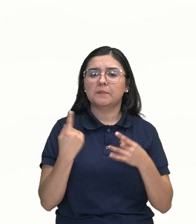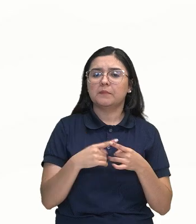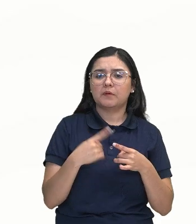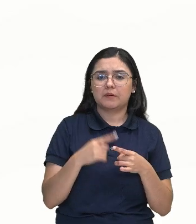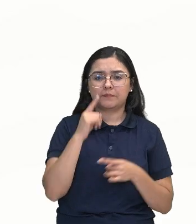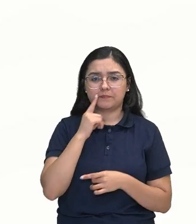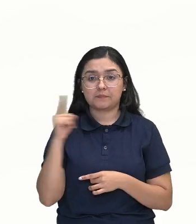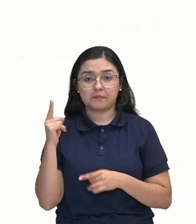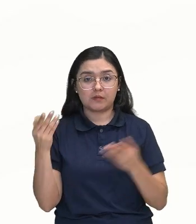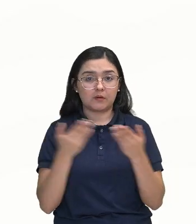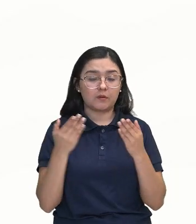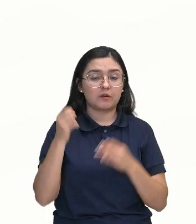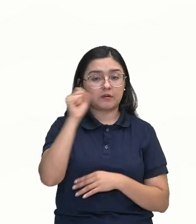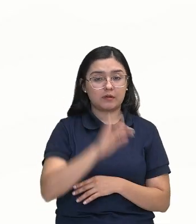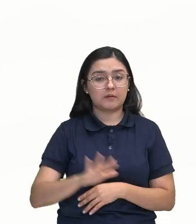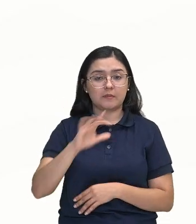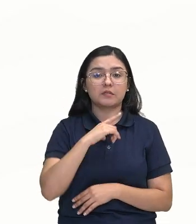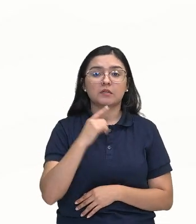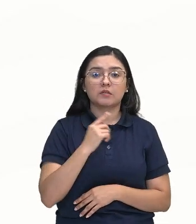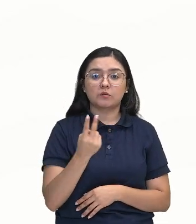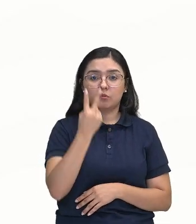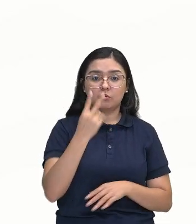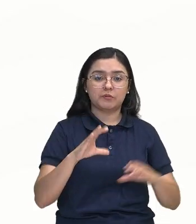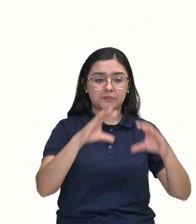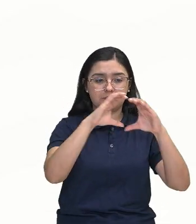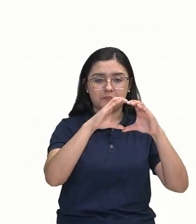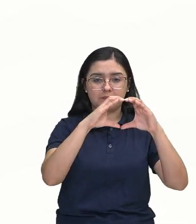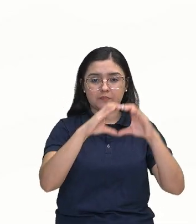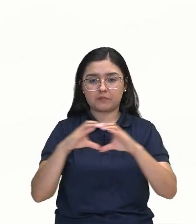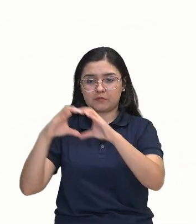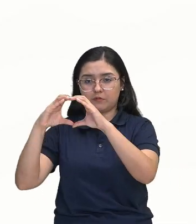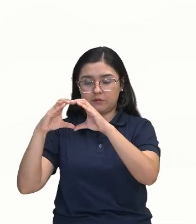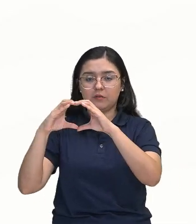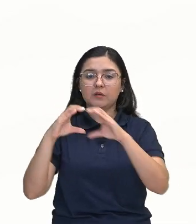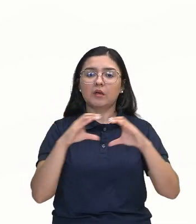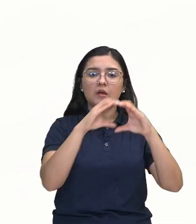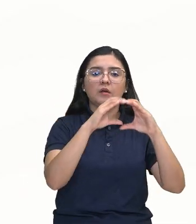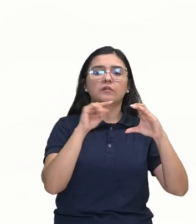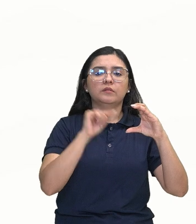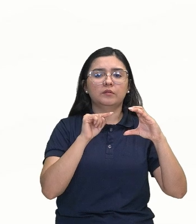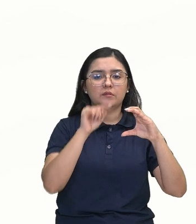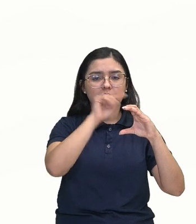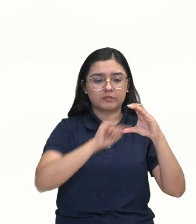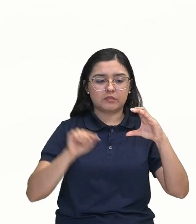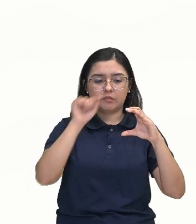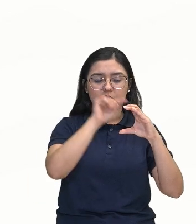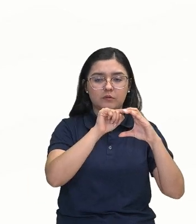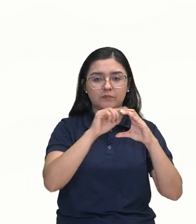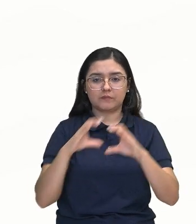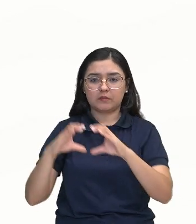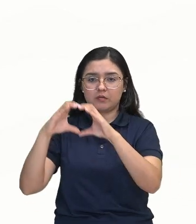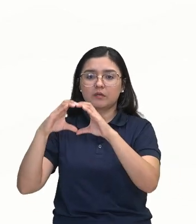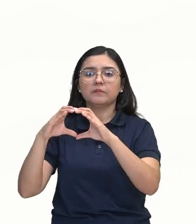agora na sua tela você tem aí duas figuras, né? Uma representando a circunferência e outra representando o